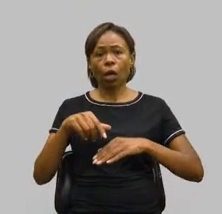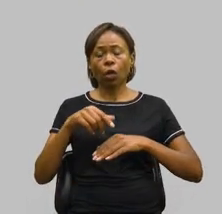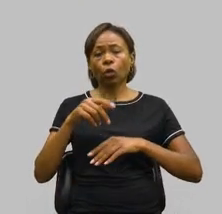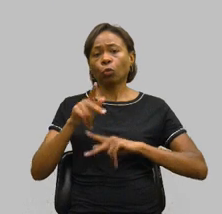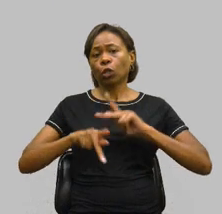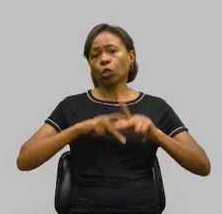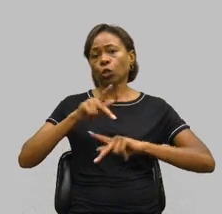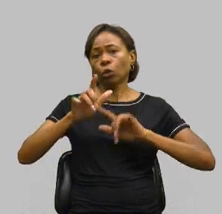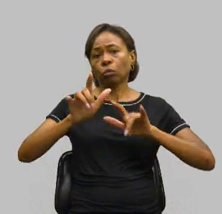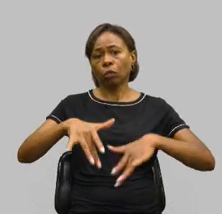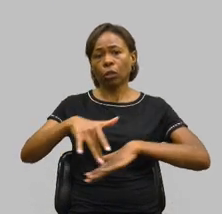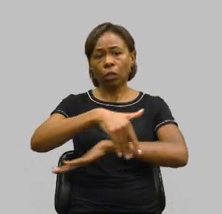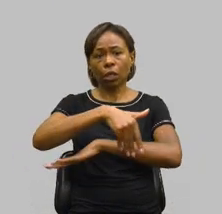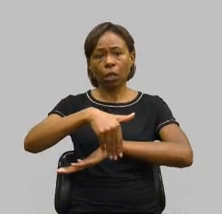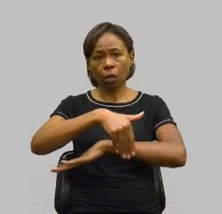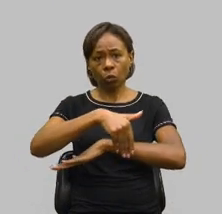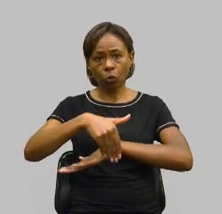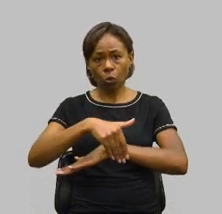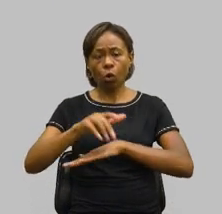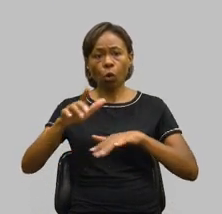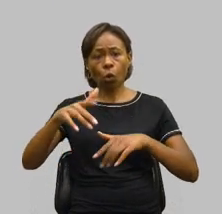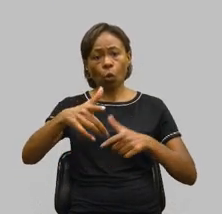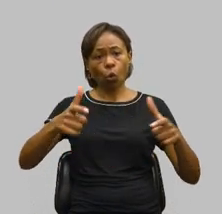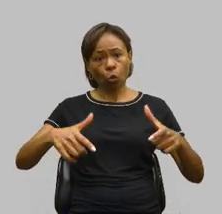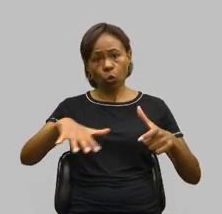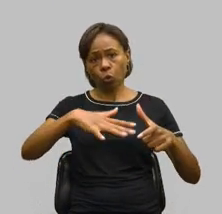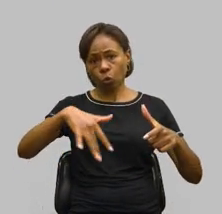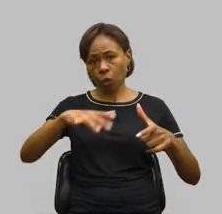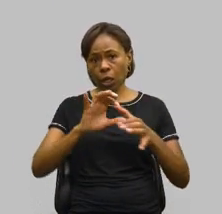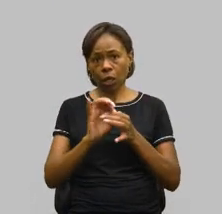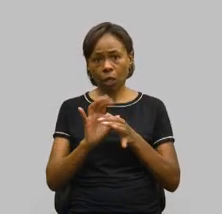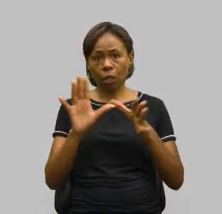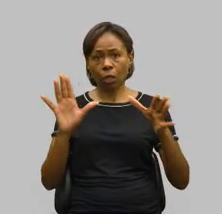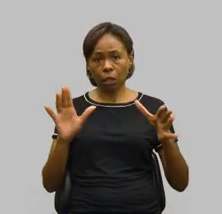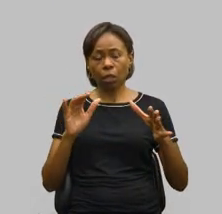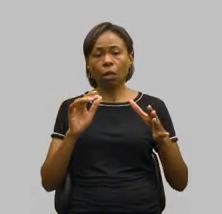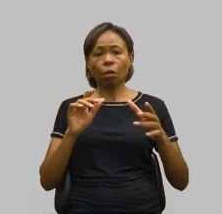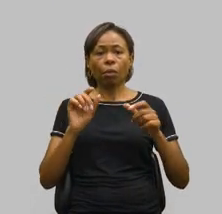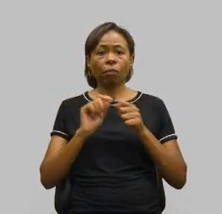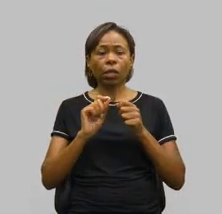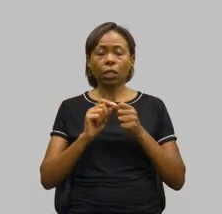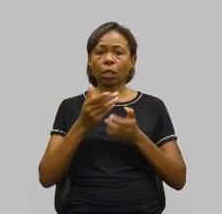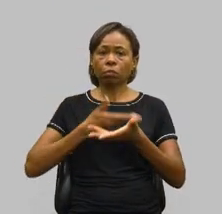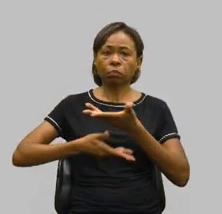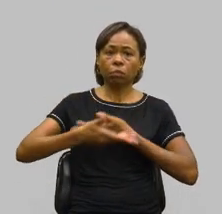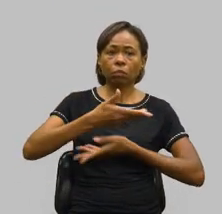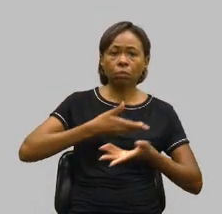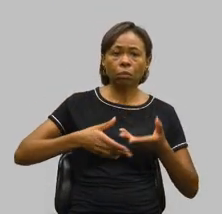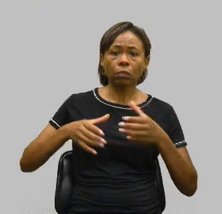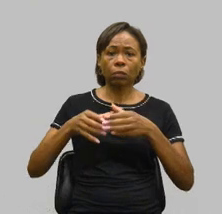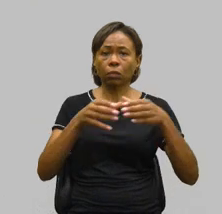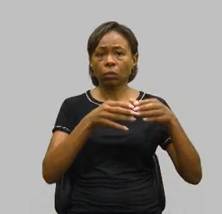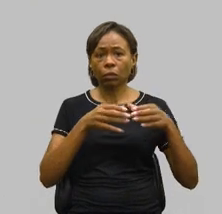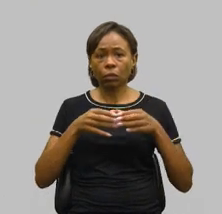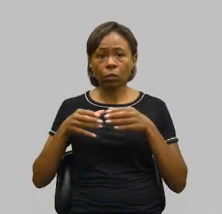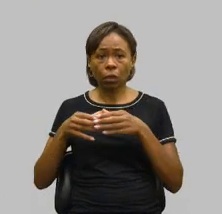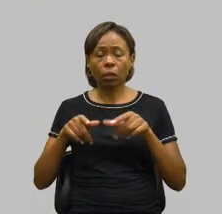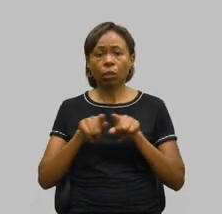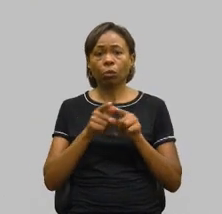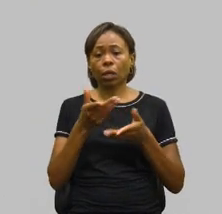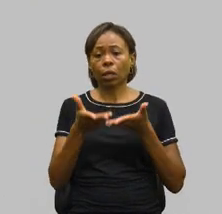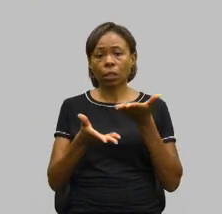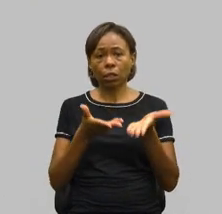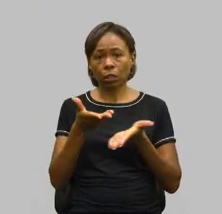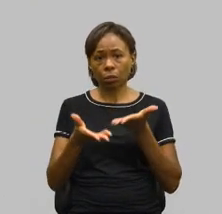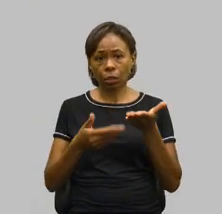do projeto em Belo Horizonte o espaço já está disponível com realização de atividades coletivas e atendimentos à população previstos para o início